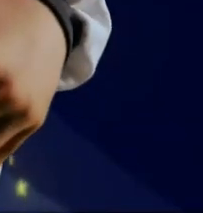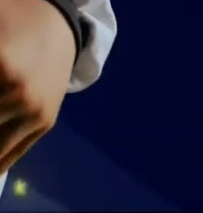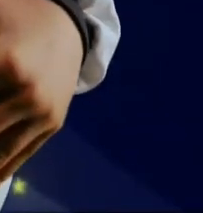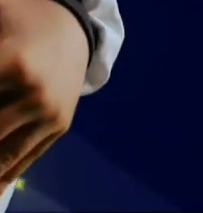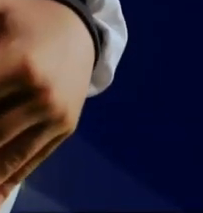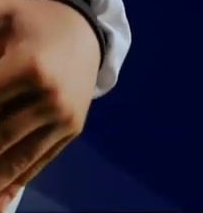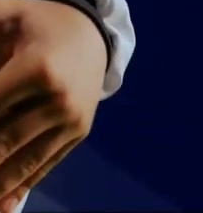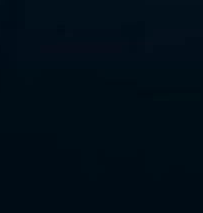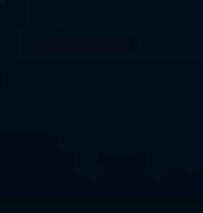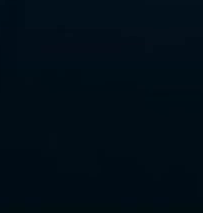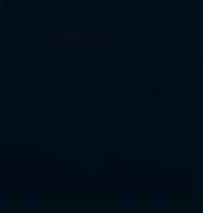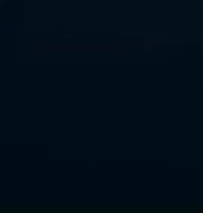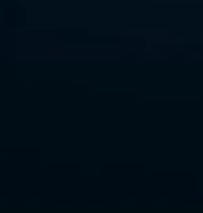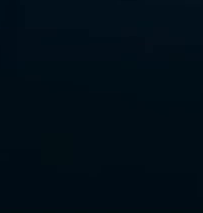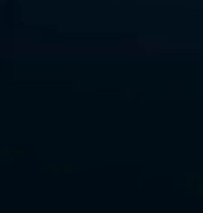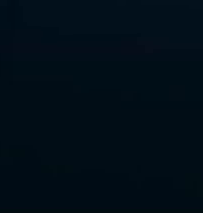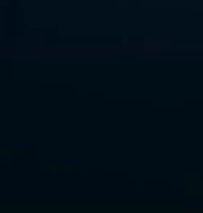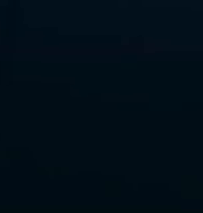páginas